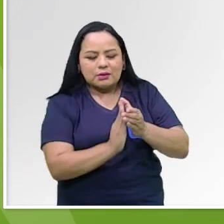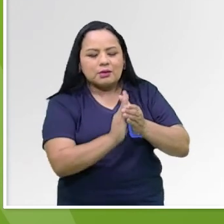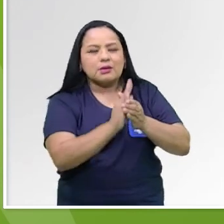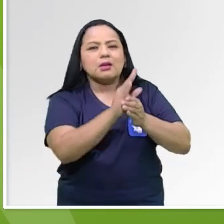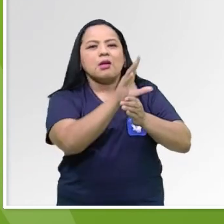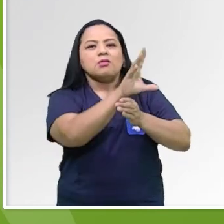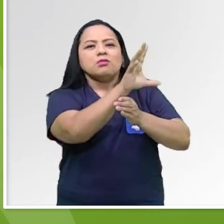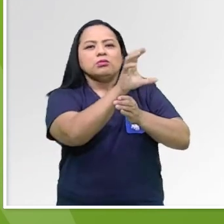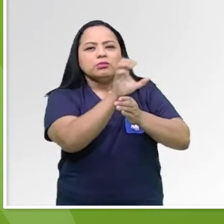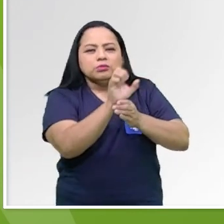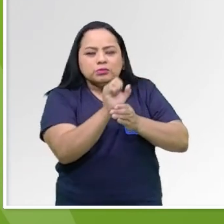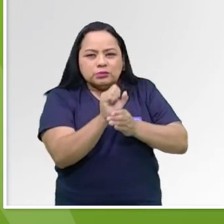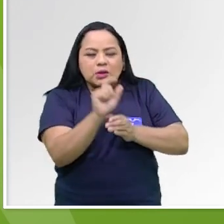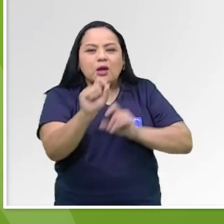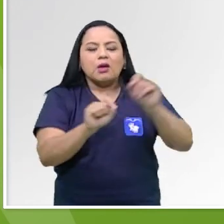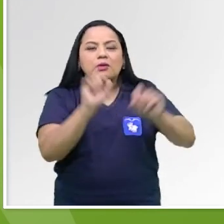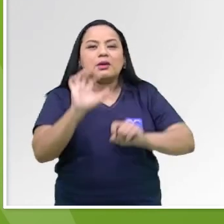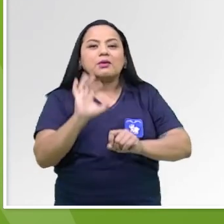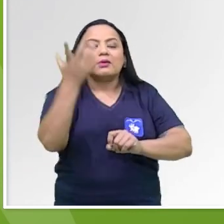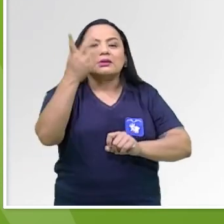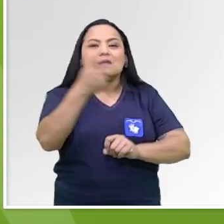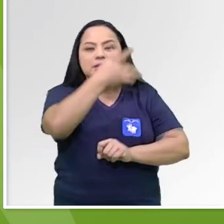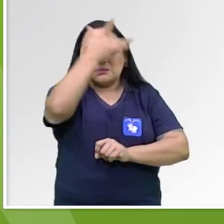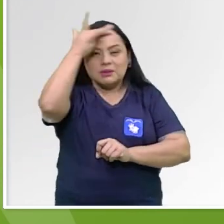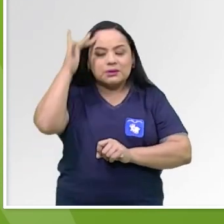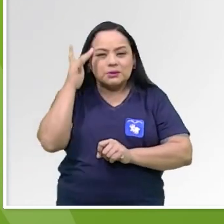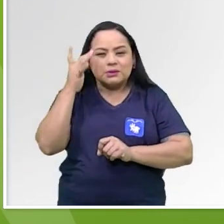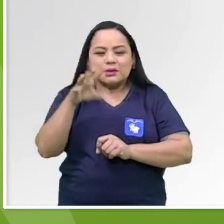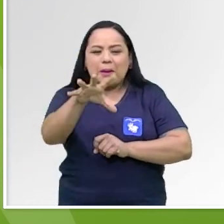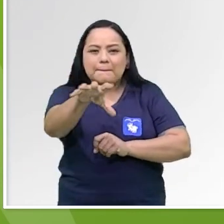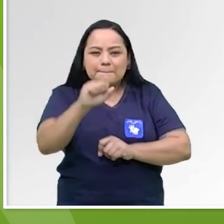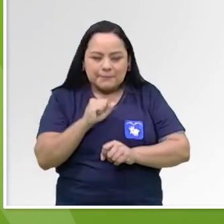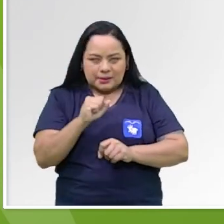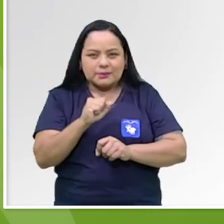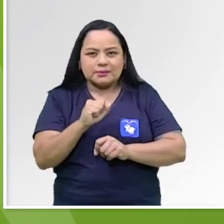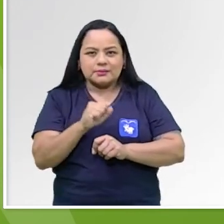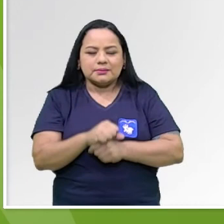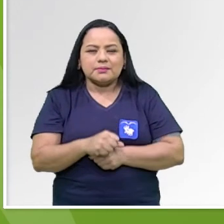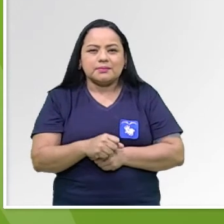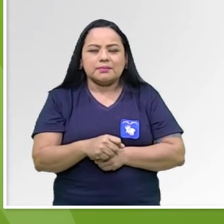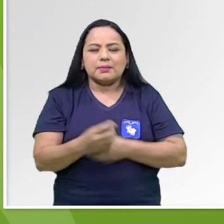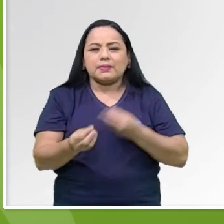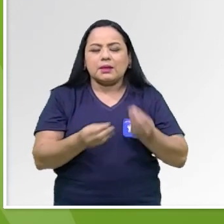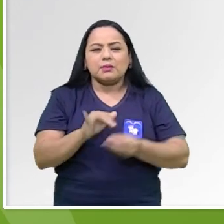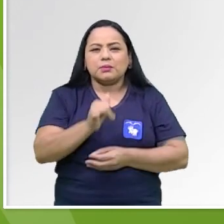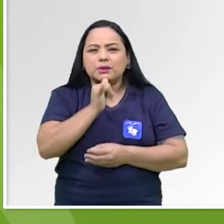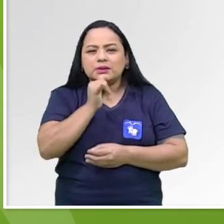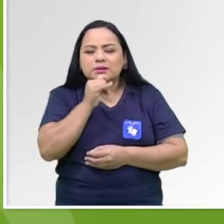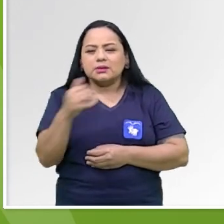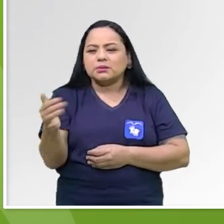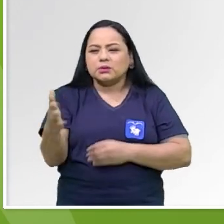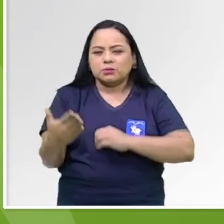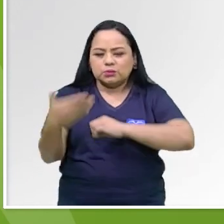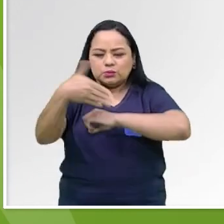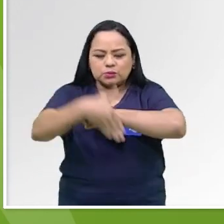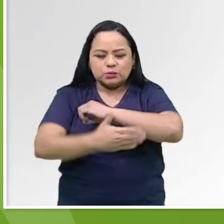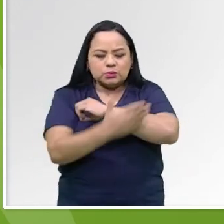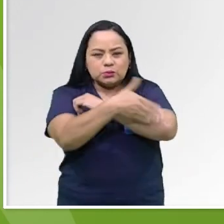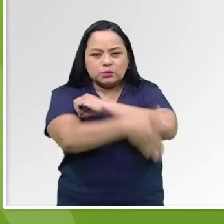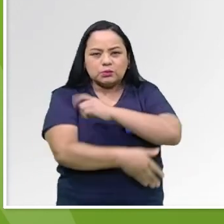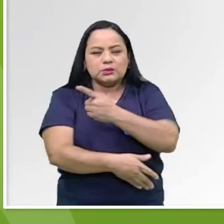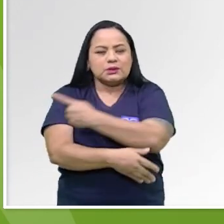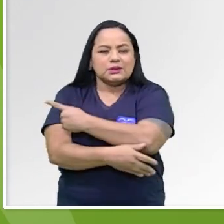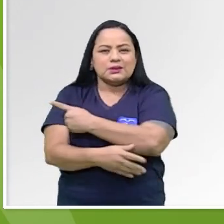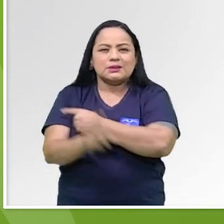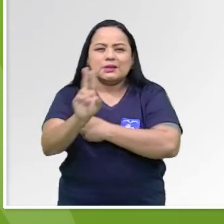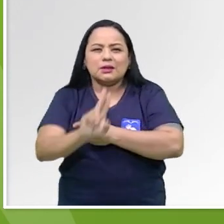aquáticos. E aí o que acontece? Alguns pescadores pegam esses animais, como os peixes-bois, os golfinhos, e aí utilizam